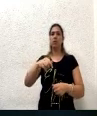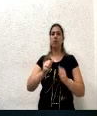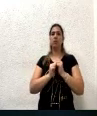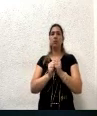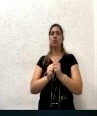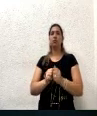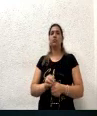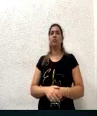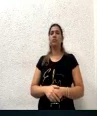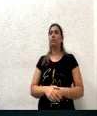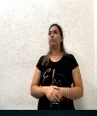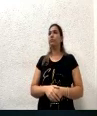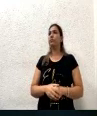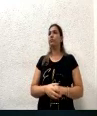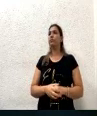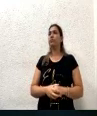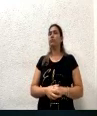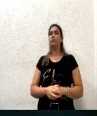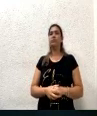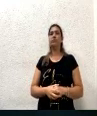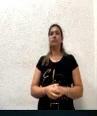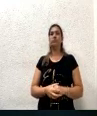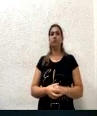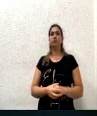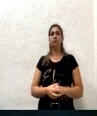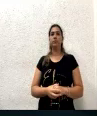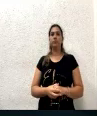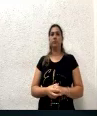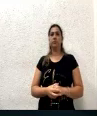com saúde tudo, e tudo. É somente isso, senhor presidente.